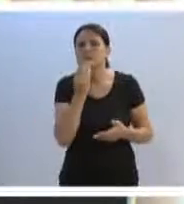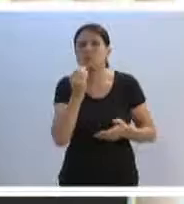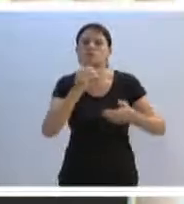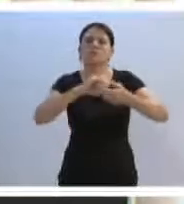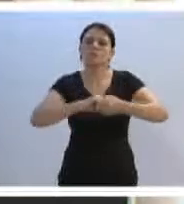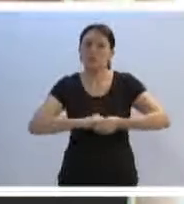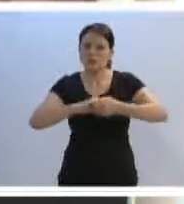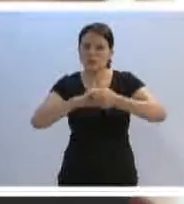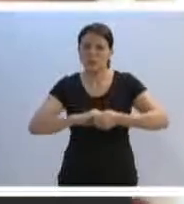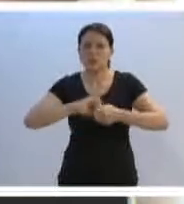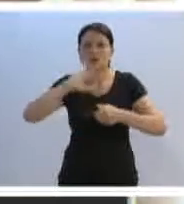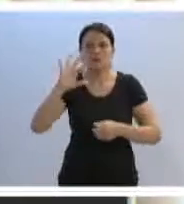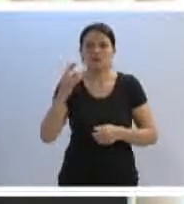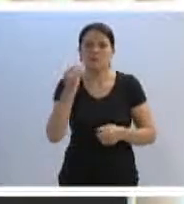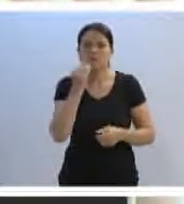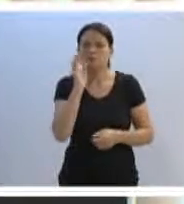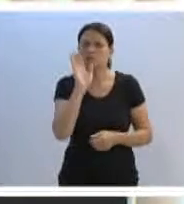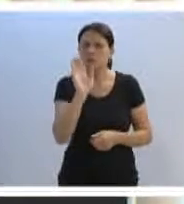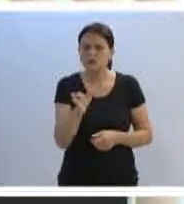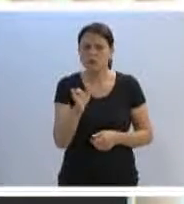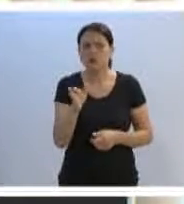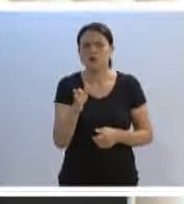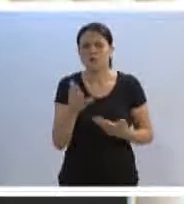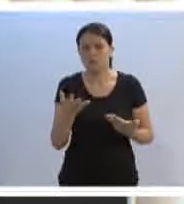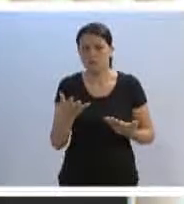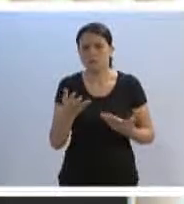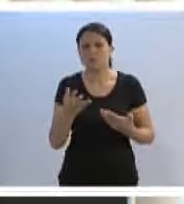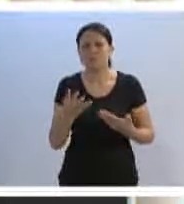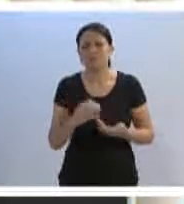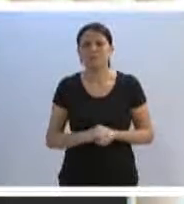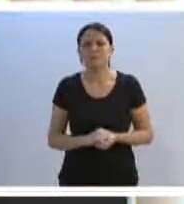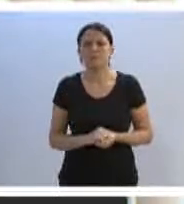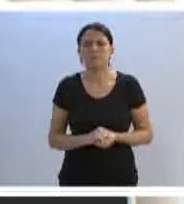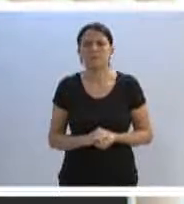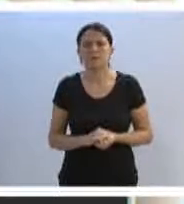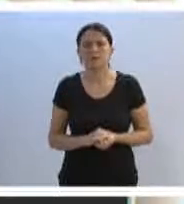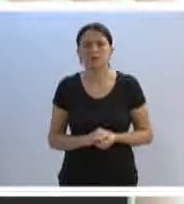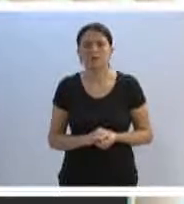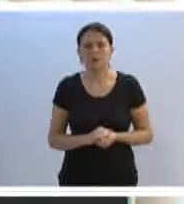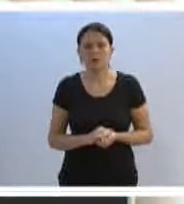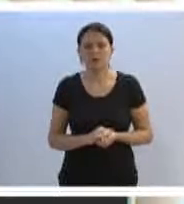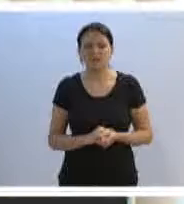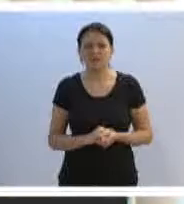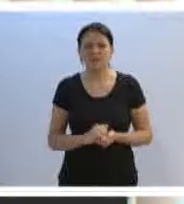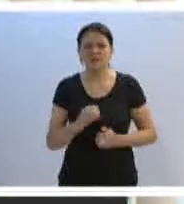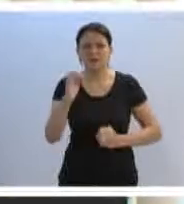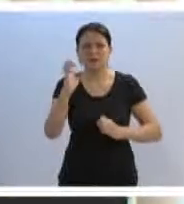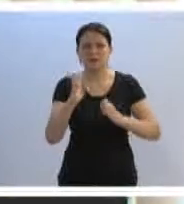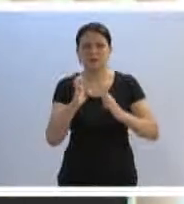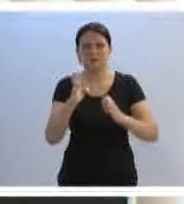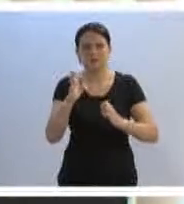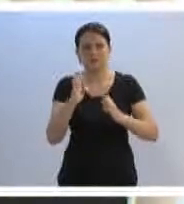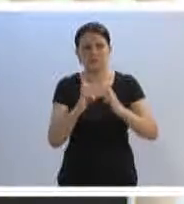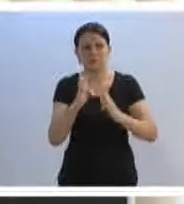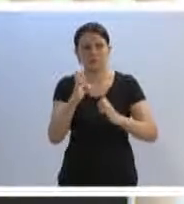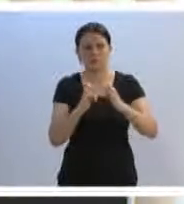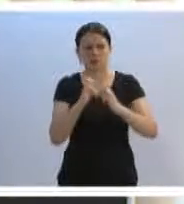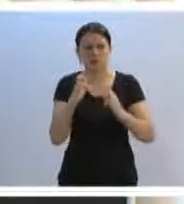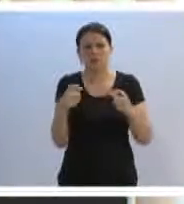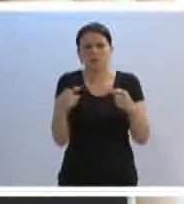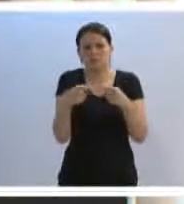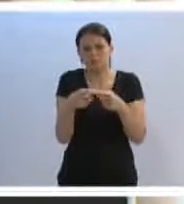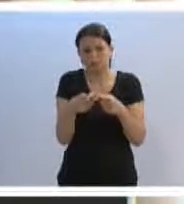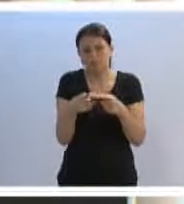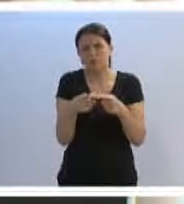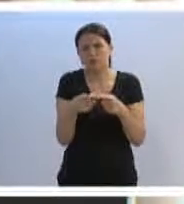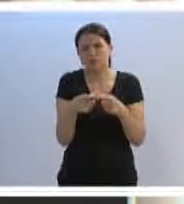sua fala. Aproveitando já, no que diz respeito às micro e pequenas empresas, é importante salientar que nós temos algumas demandas